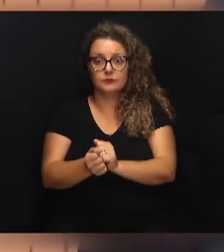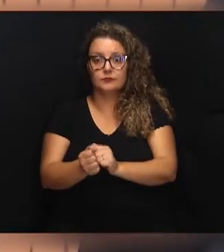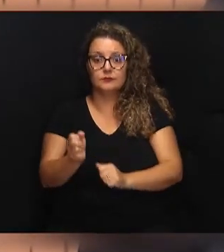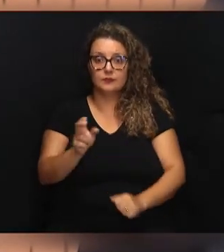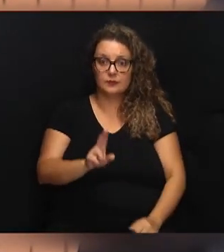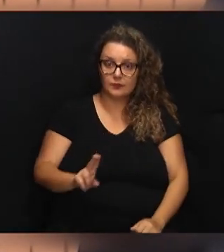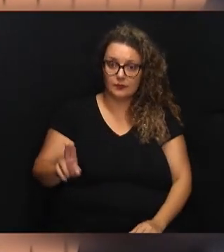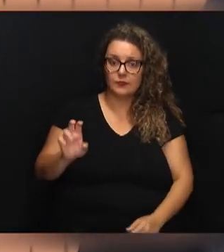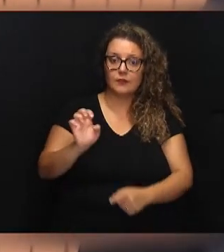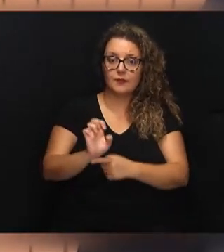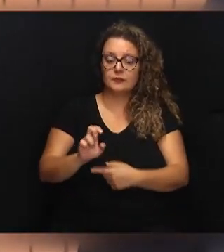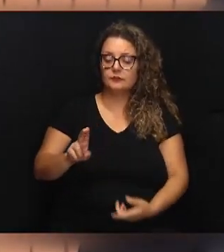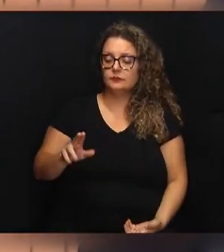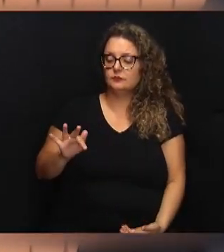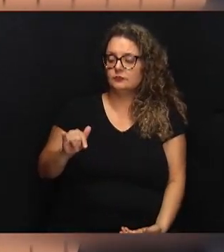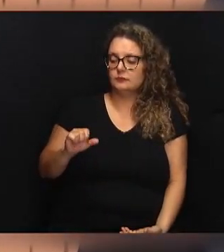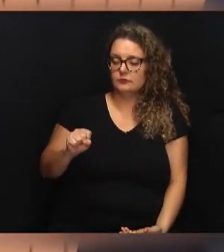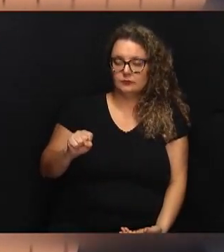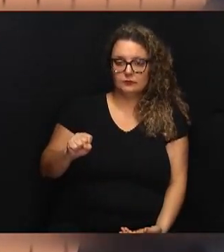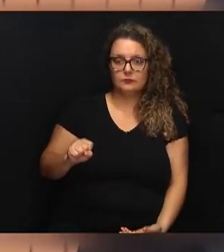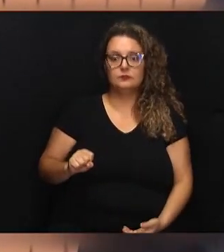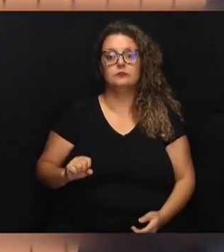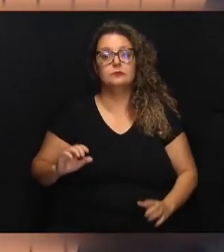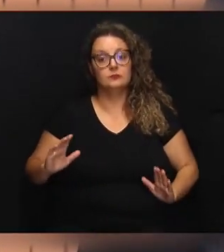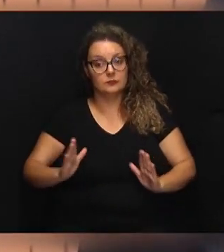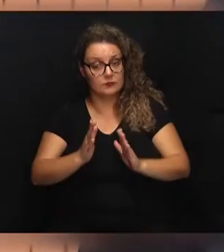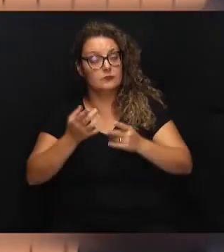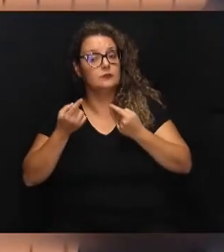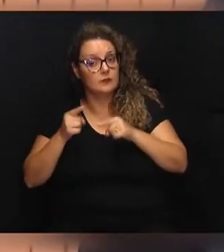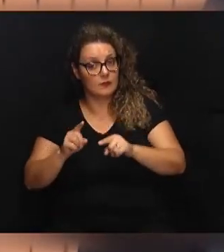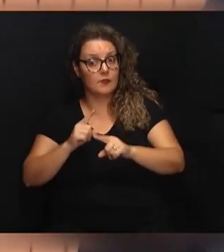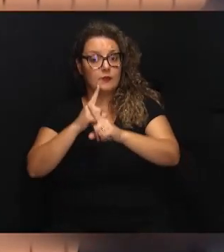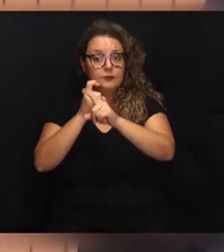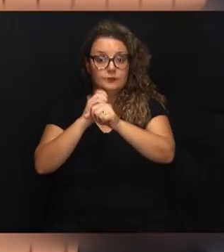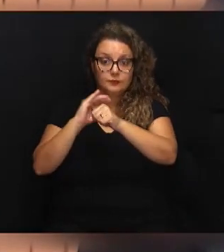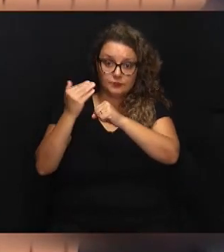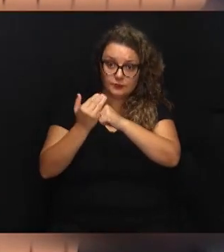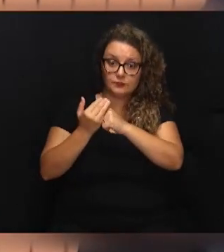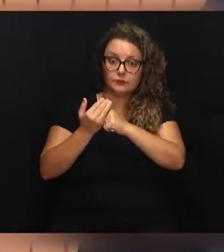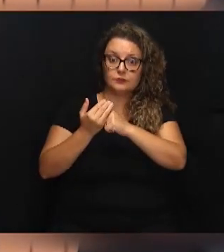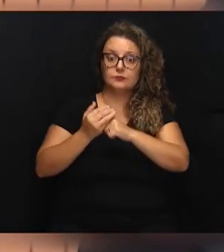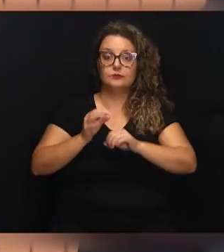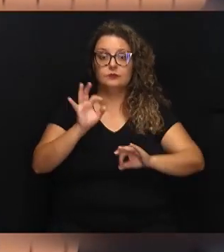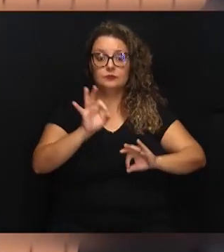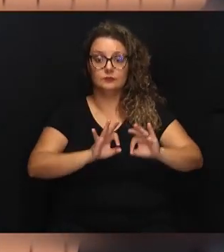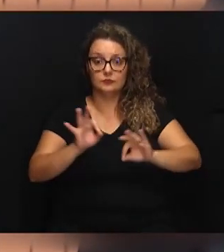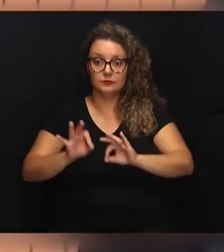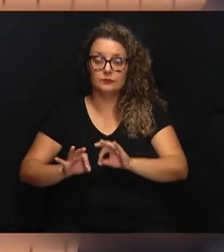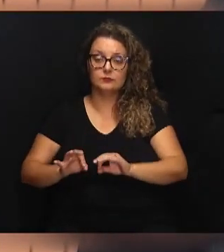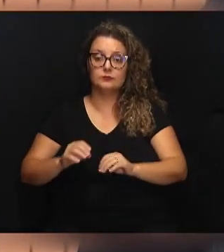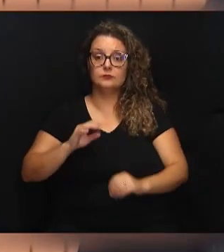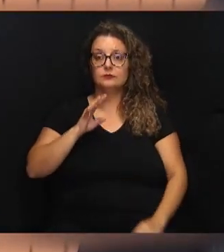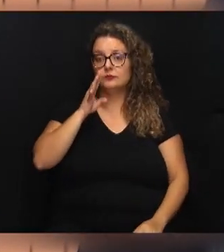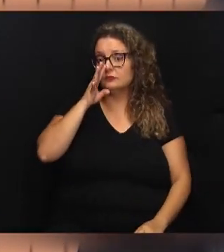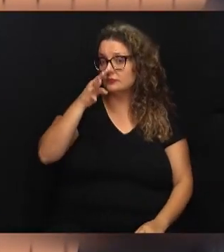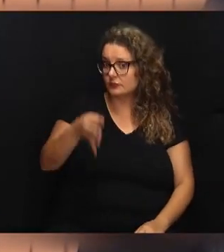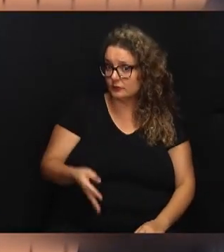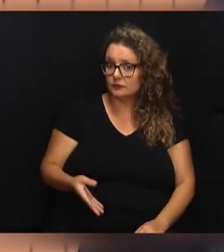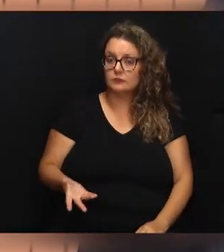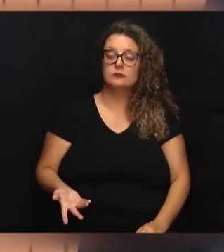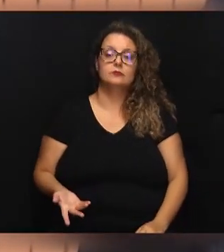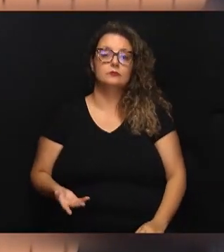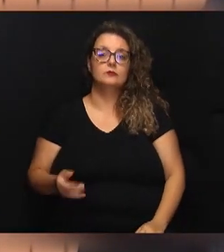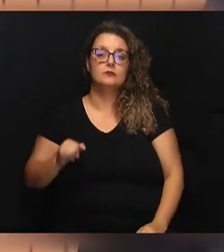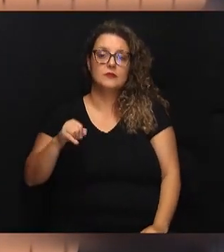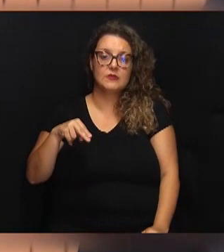Campinas, ao IFISH, frente aos ataques fascistas, orquestrados, de difamação e intimidação,